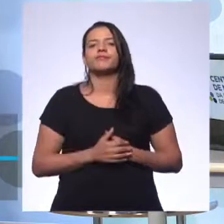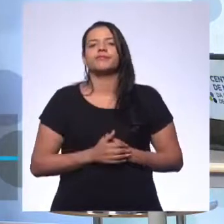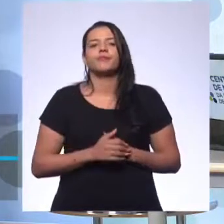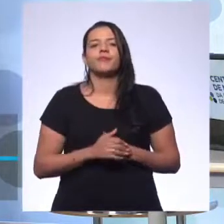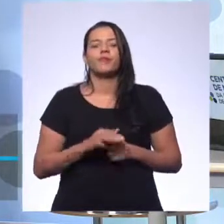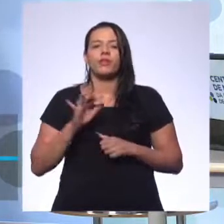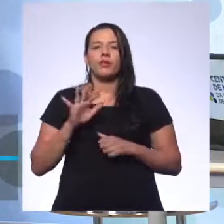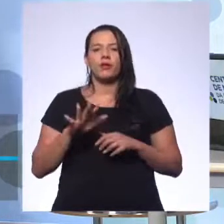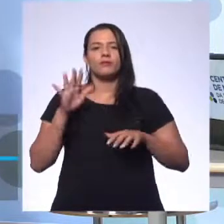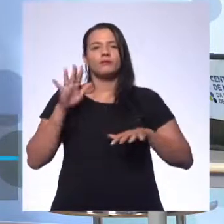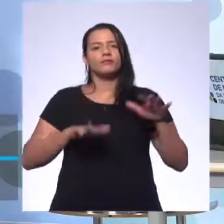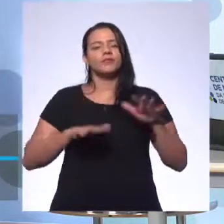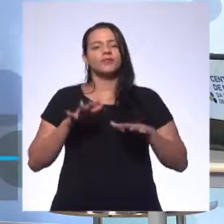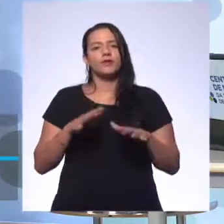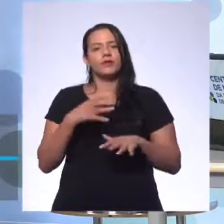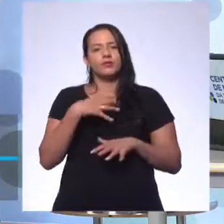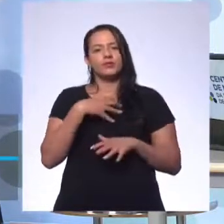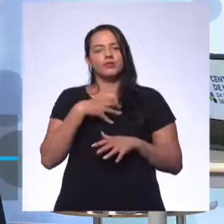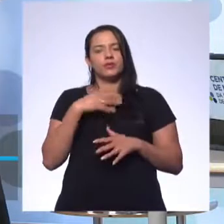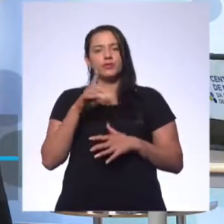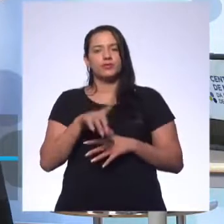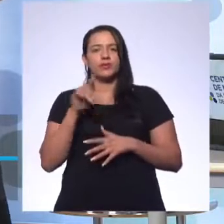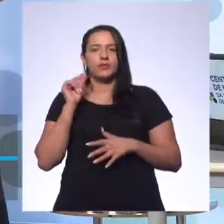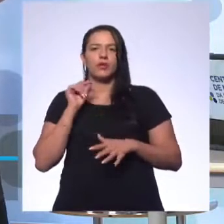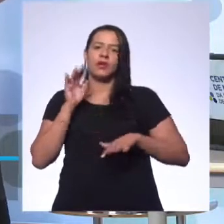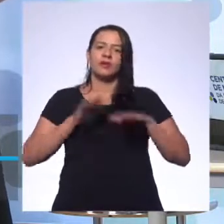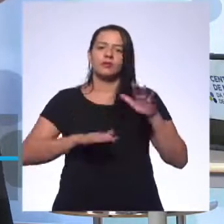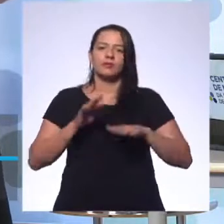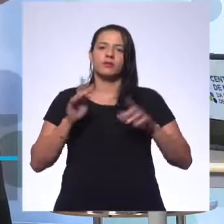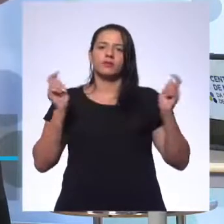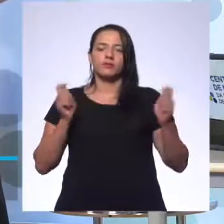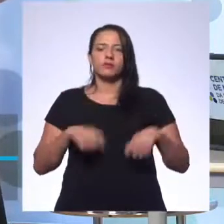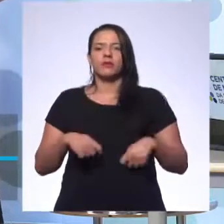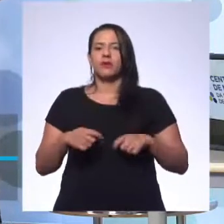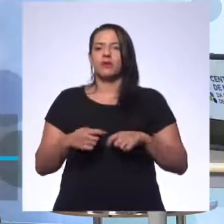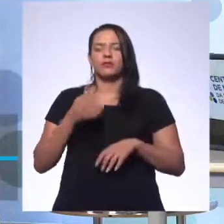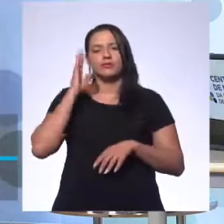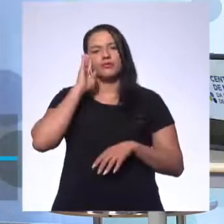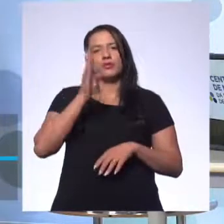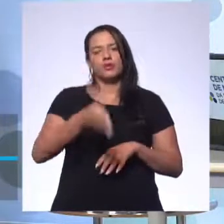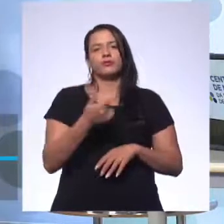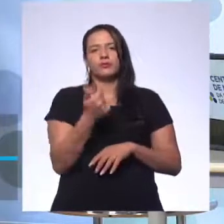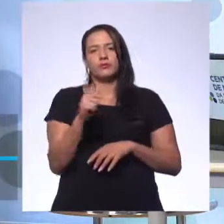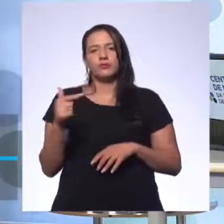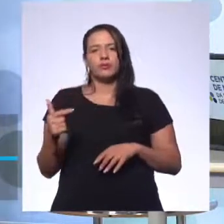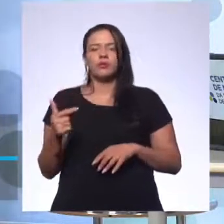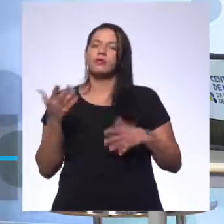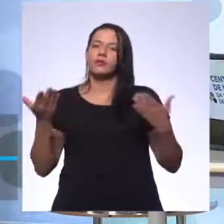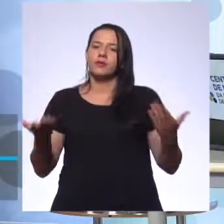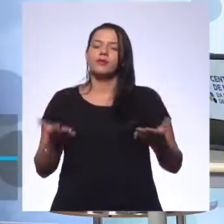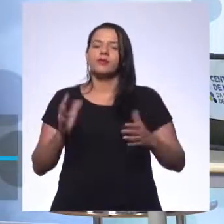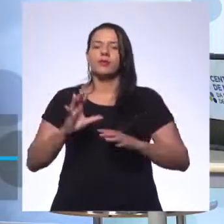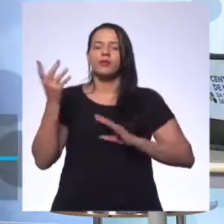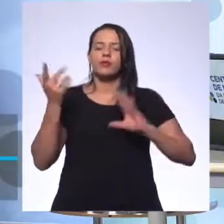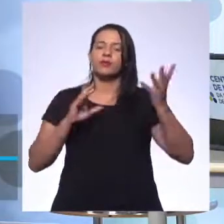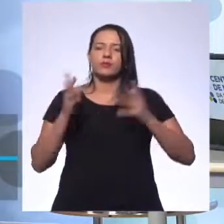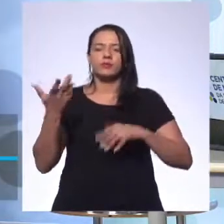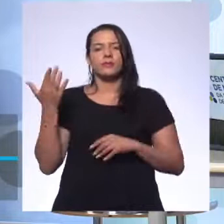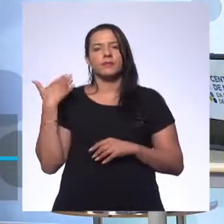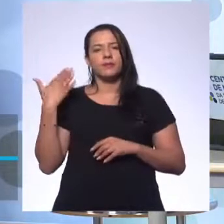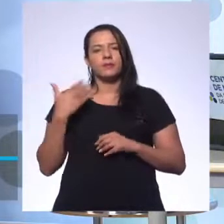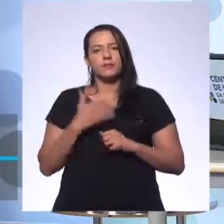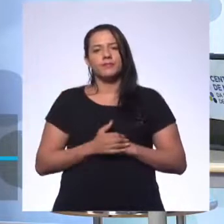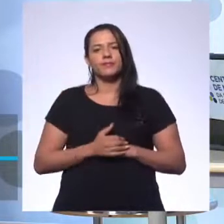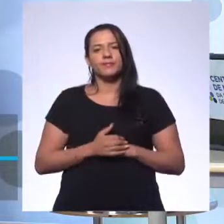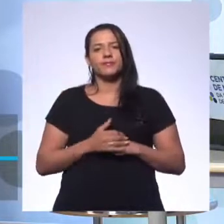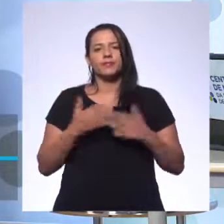gente fala nesses critérios, muitas vezes eles podem ser subjetivos, né? E era isso que acontecia muito antigamente. E aí a